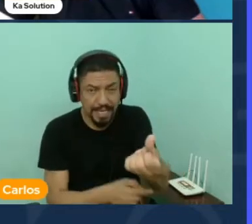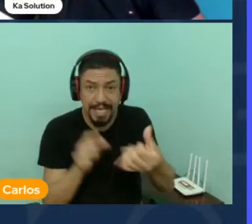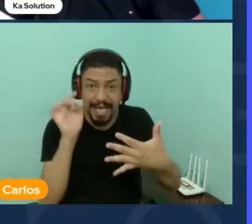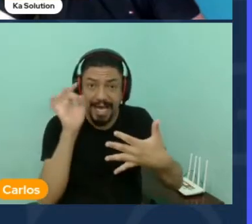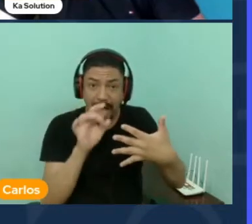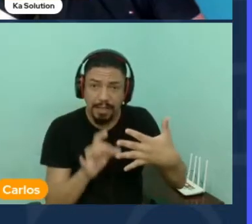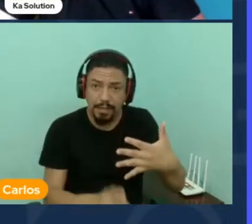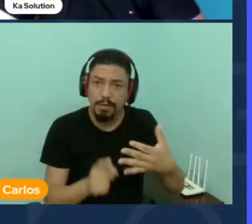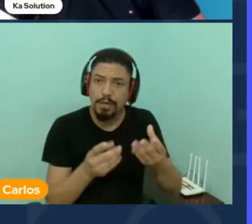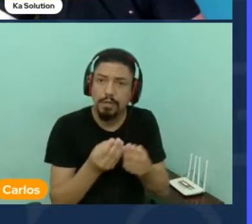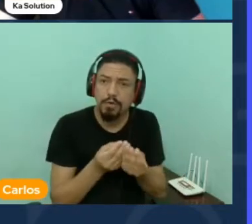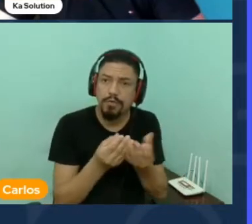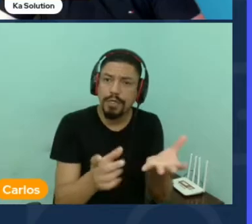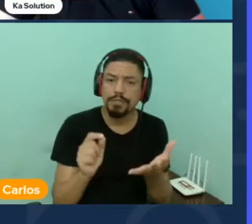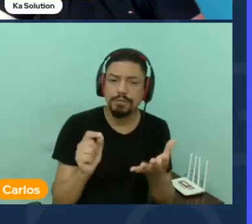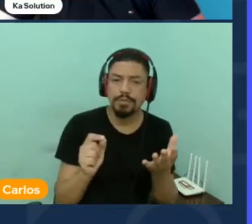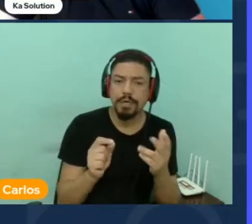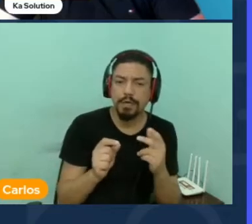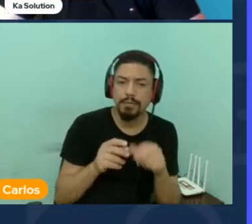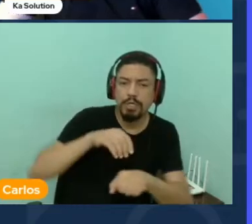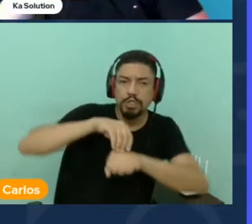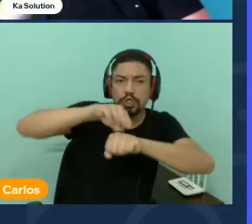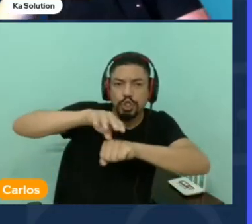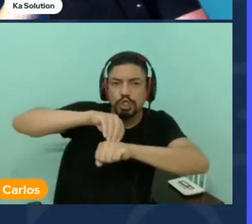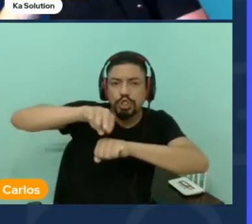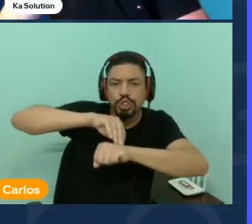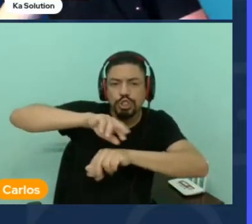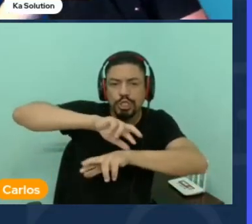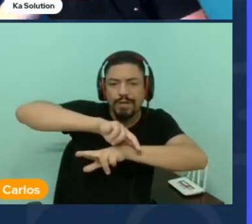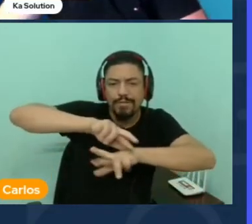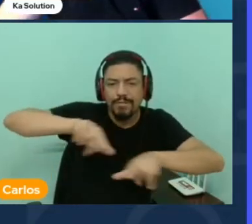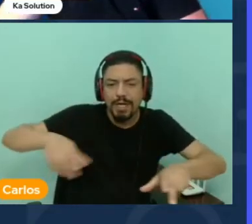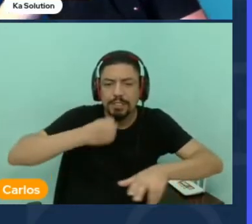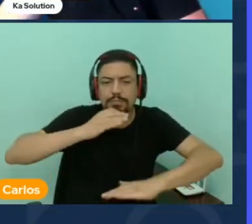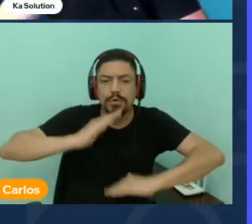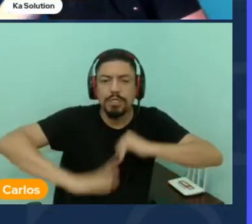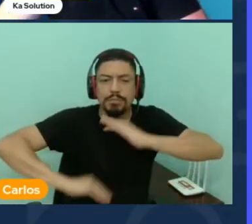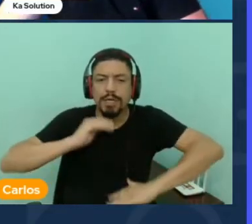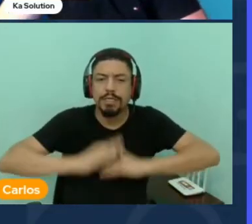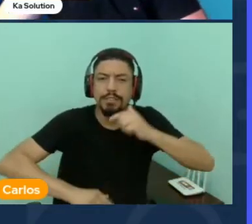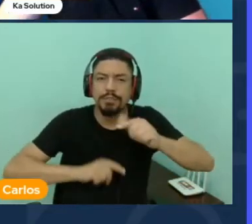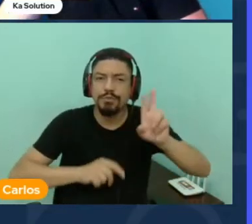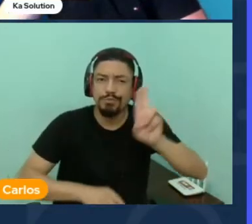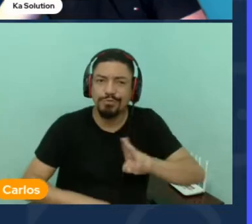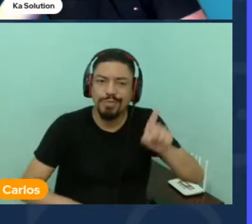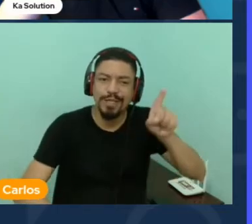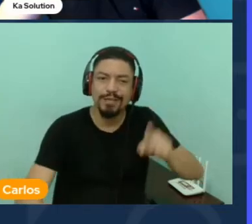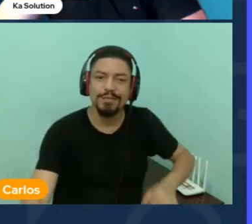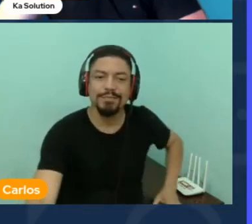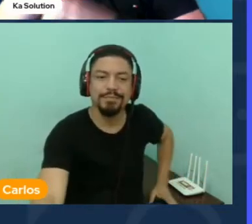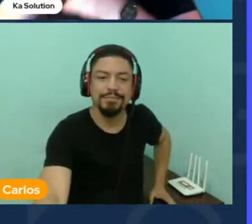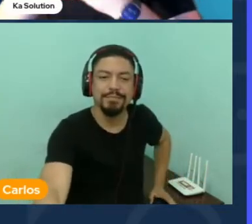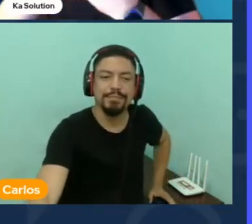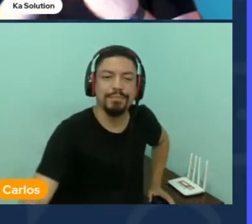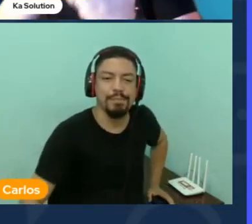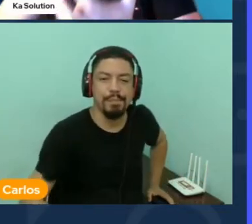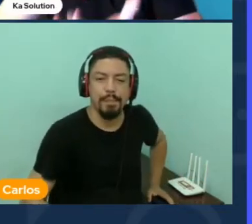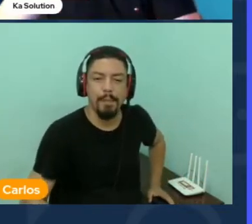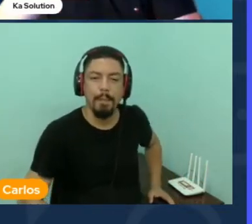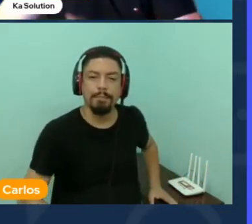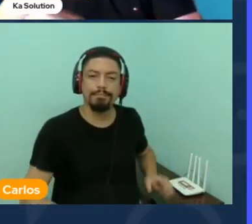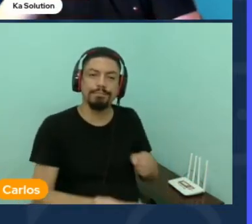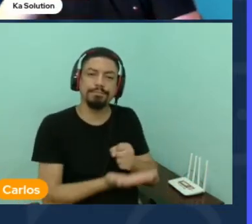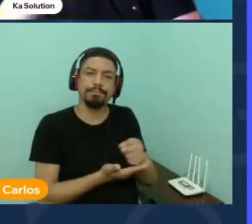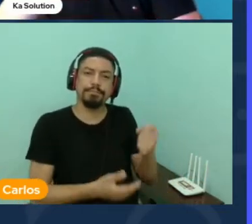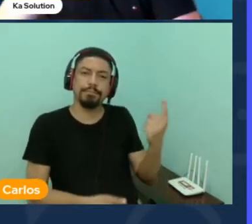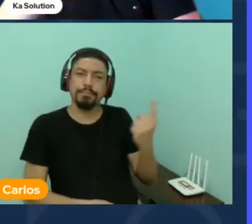vai me fornecer recomendações e boas práticas de uso. Então, no pilar de